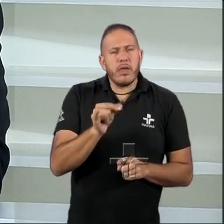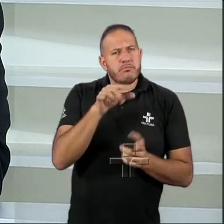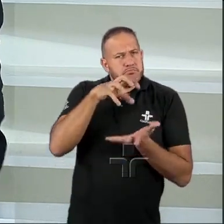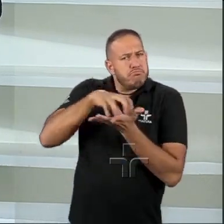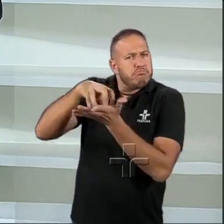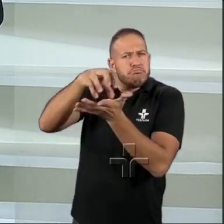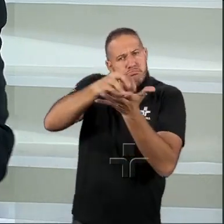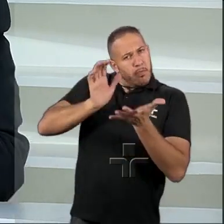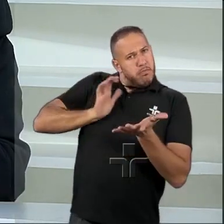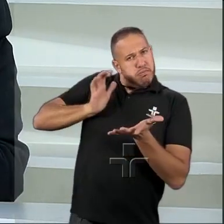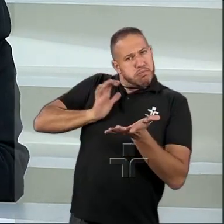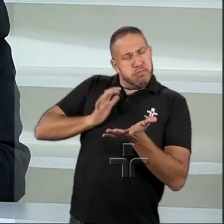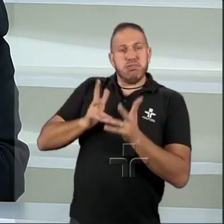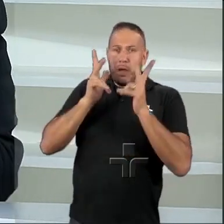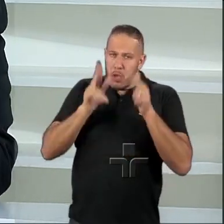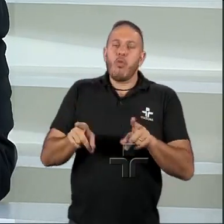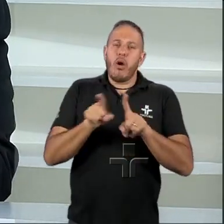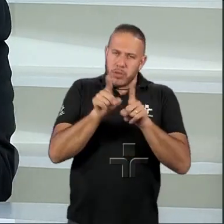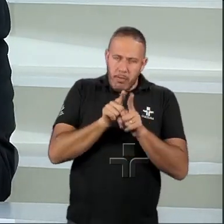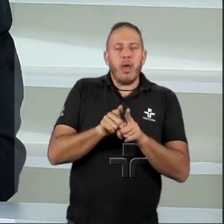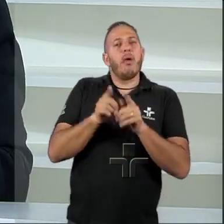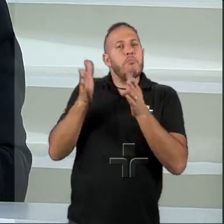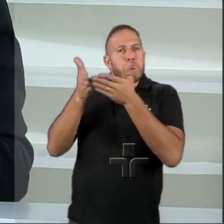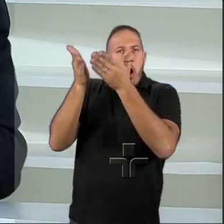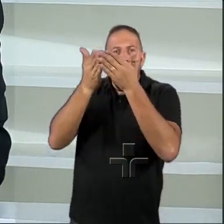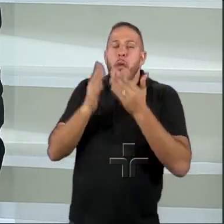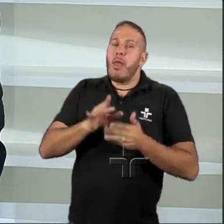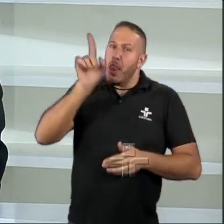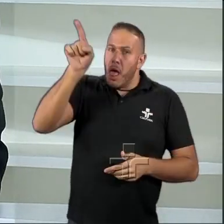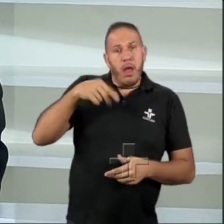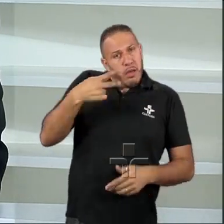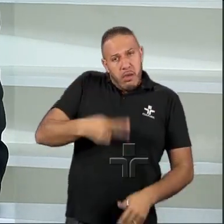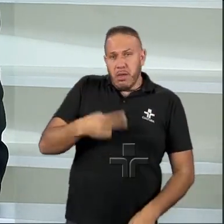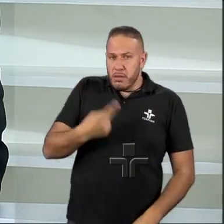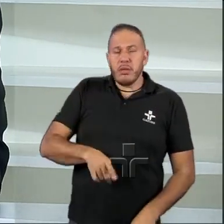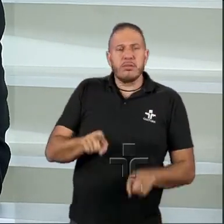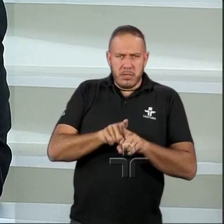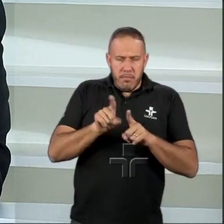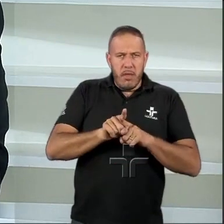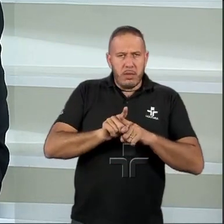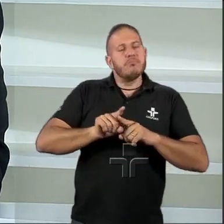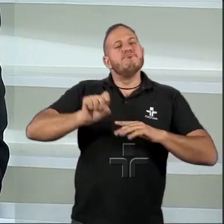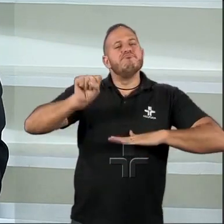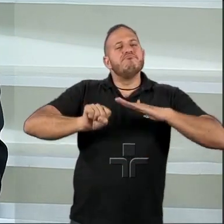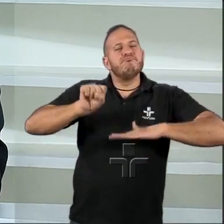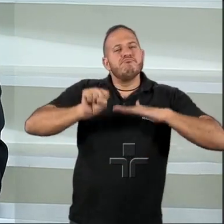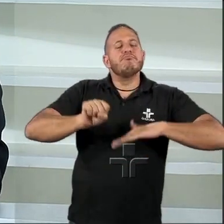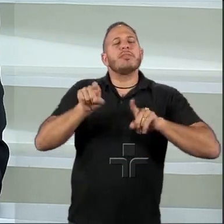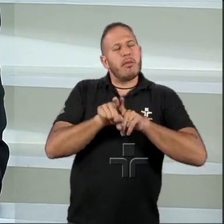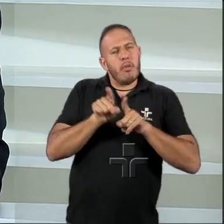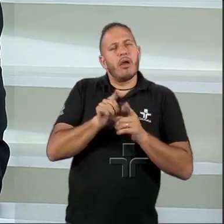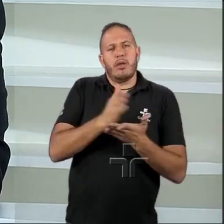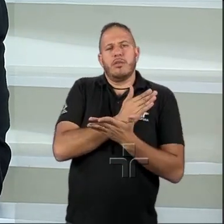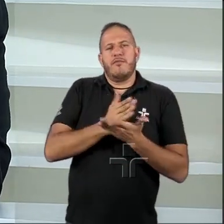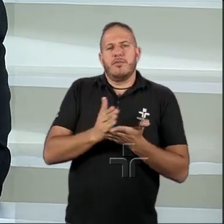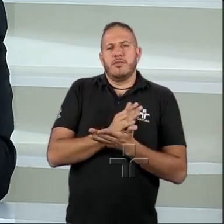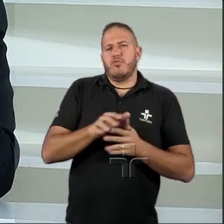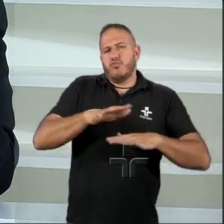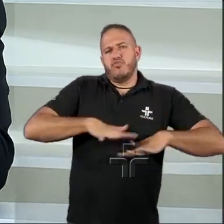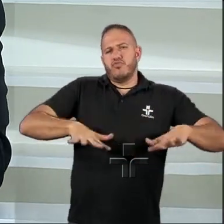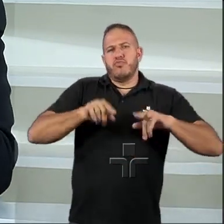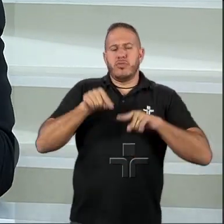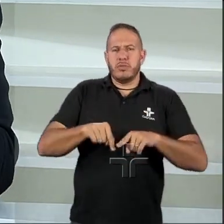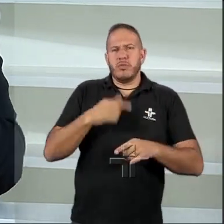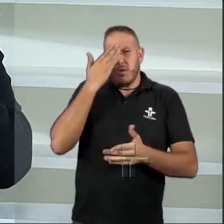riqueza, como tem aqui, como tem núcleos de pobreza muito grande também aqui no Sudeste. E aí essa divisão toda. Eu acho que essa